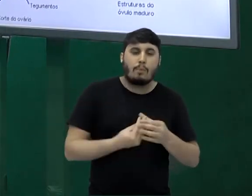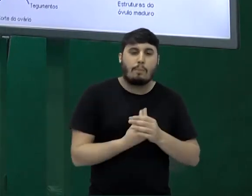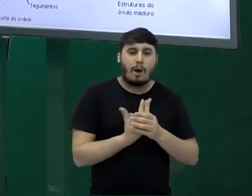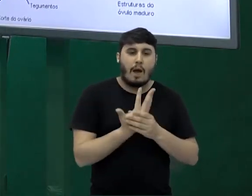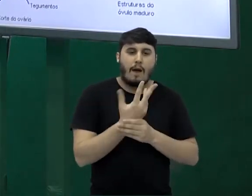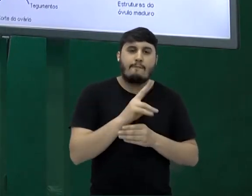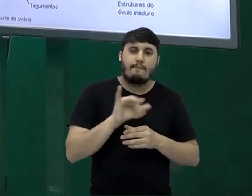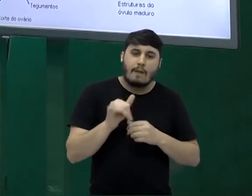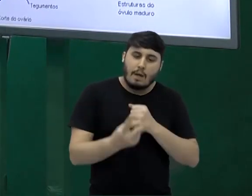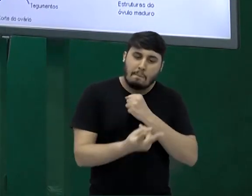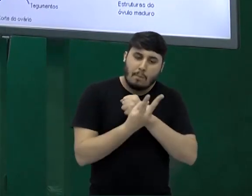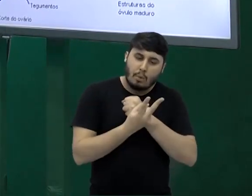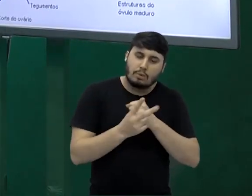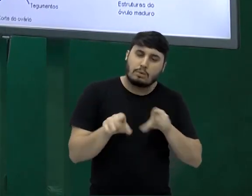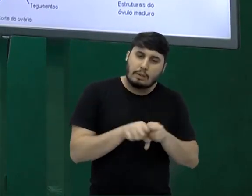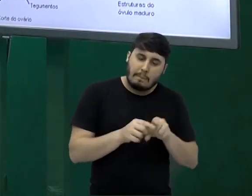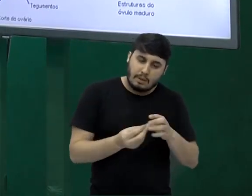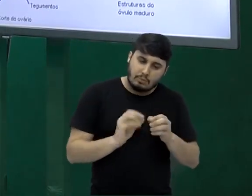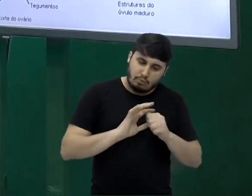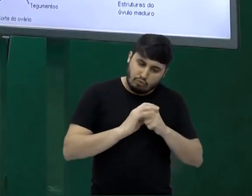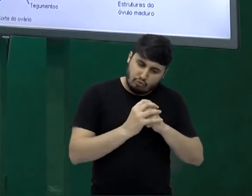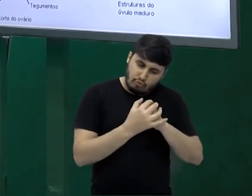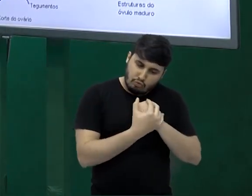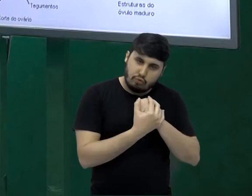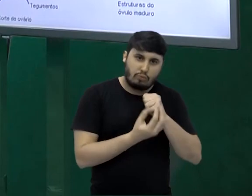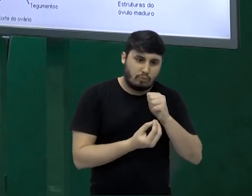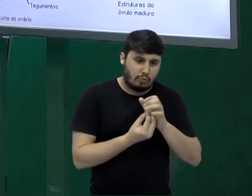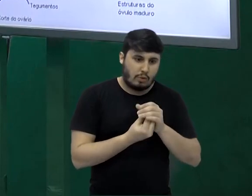ao restante da estrutura que vai proteger aquele